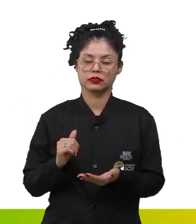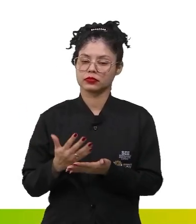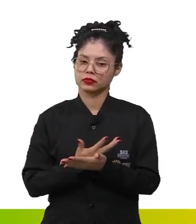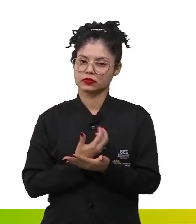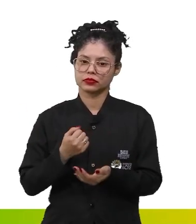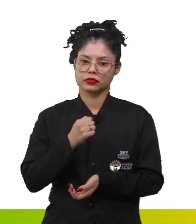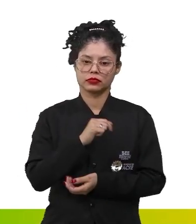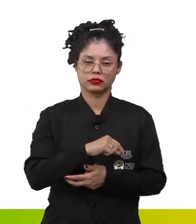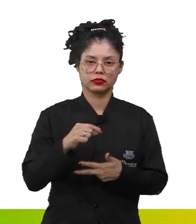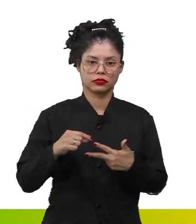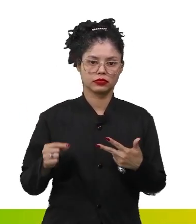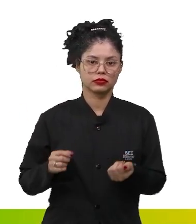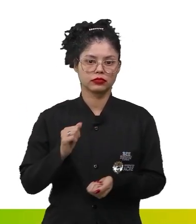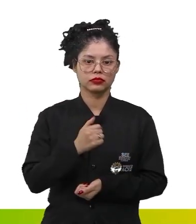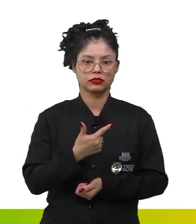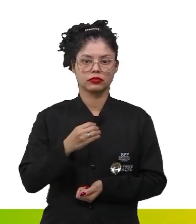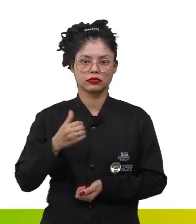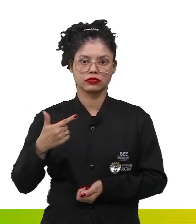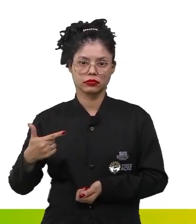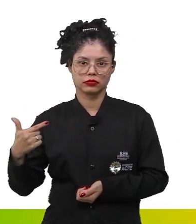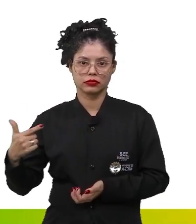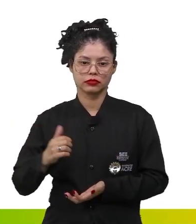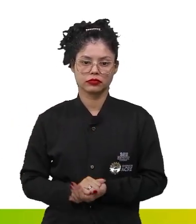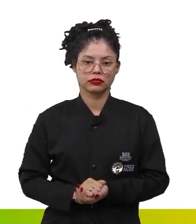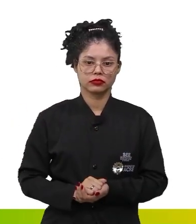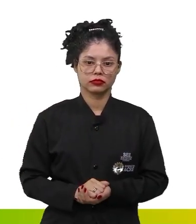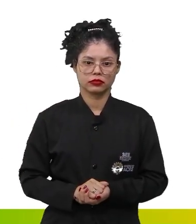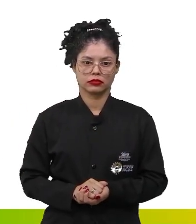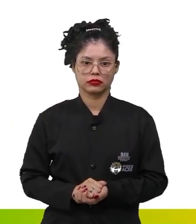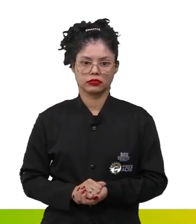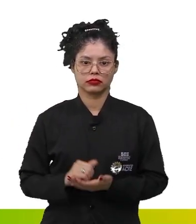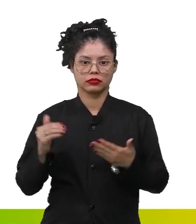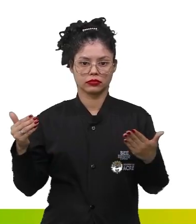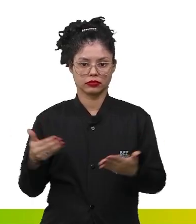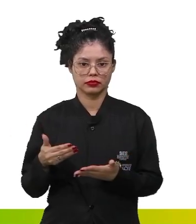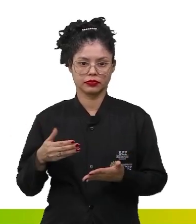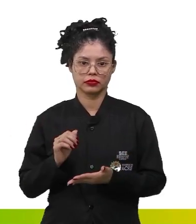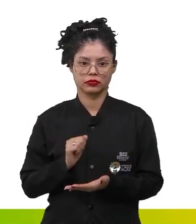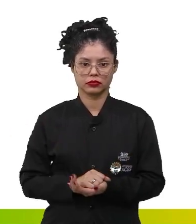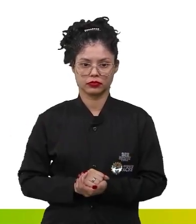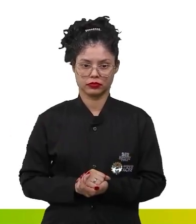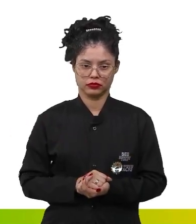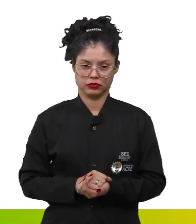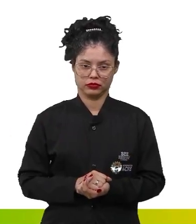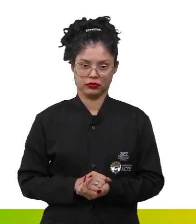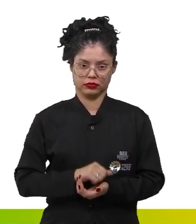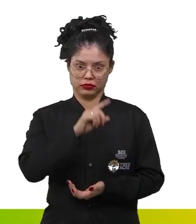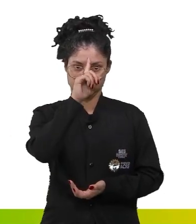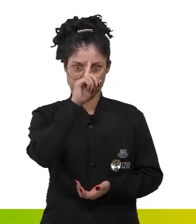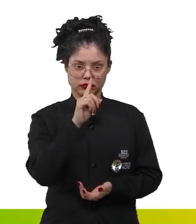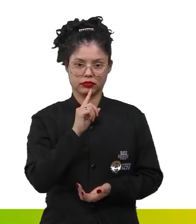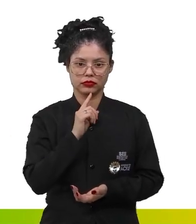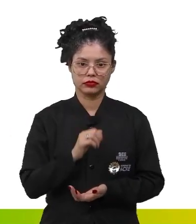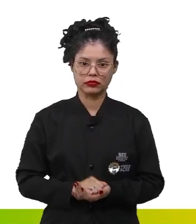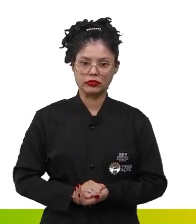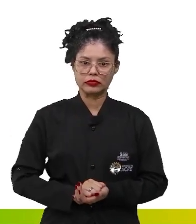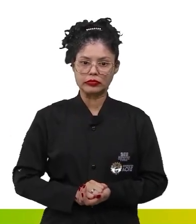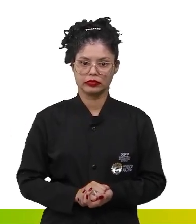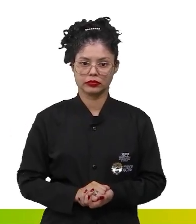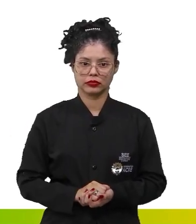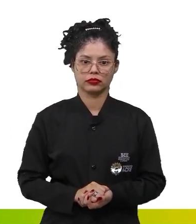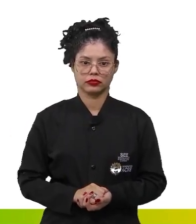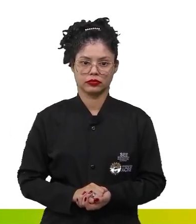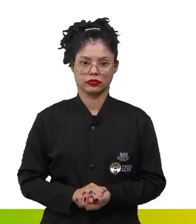retirado lá do Enem de 2022. E agora a gente vai para a imagem